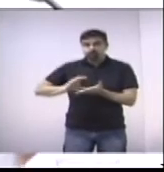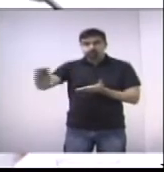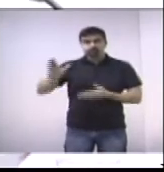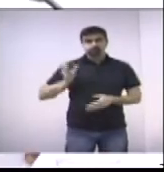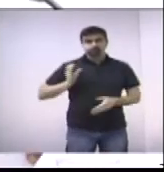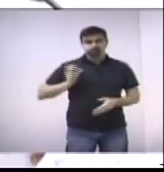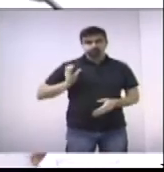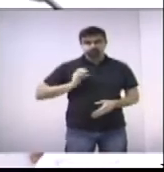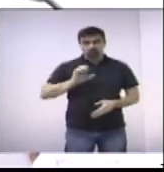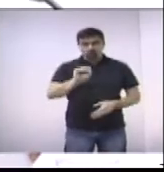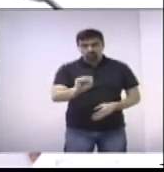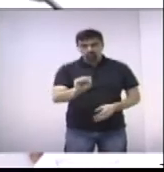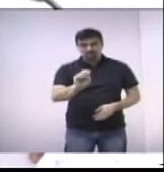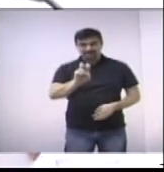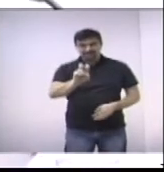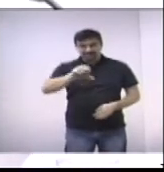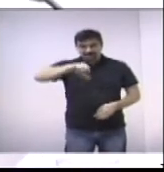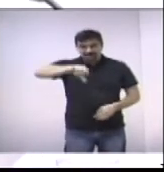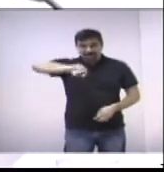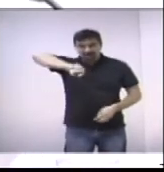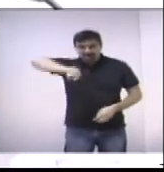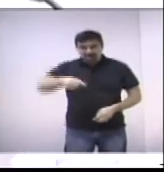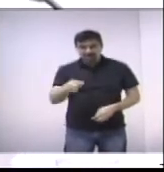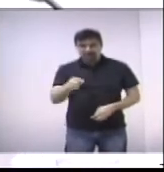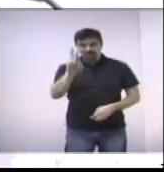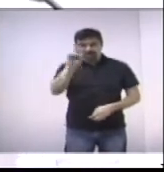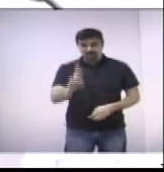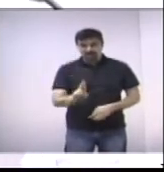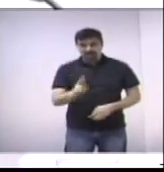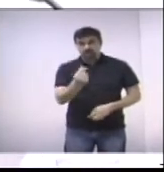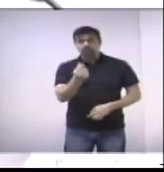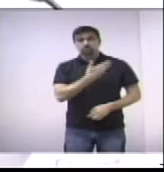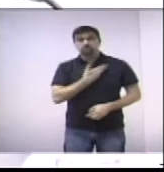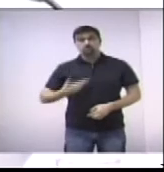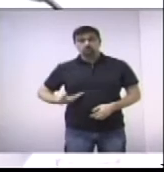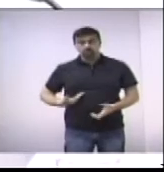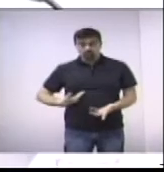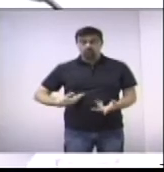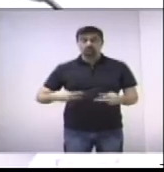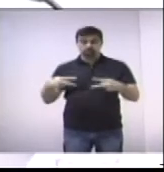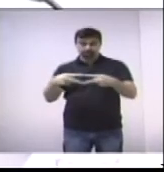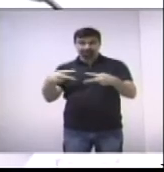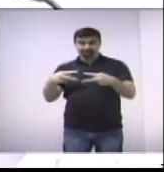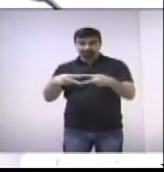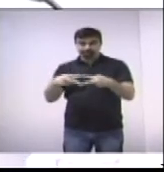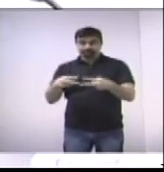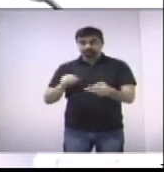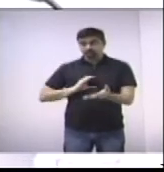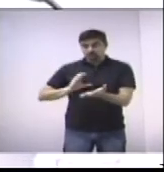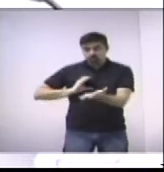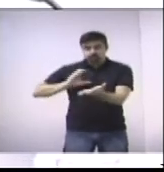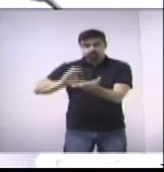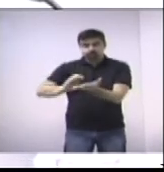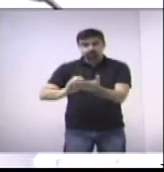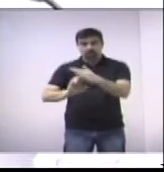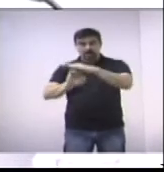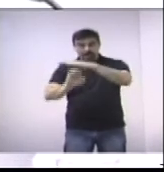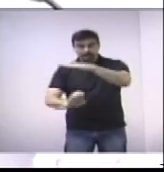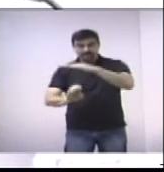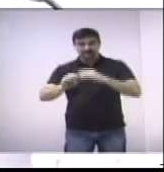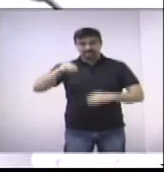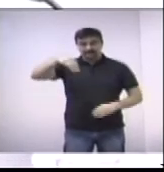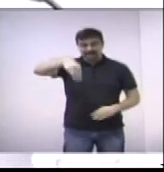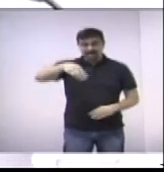de R$ 859.900 dos cofres públicos da Prefeitura de Paulínia para a empresa MD4.